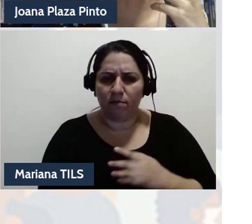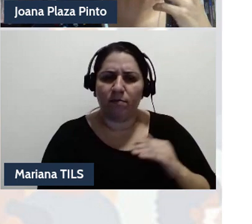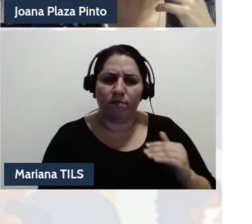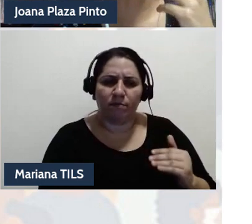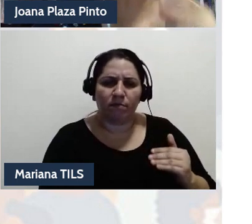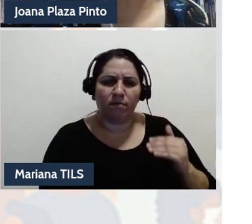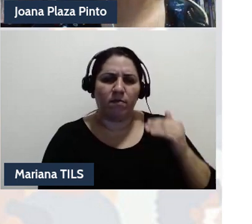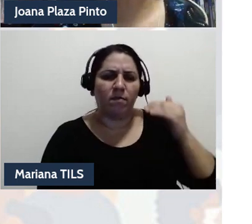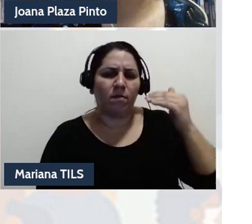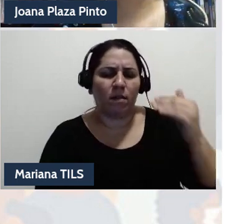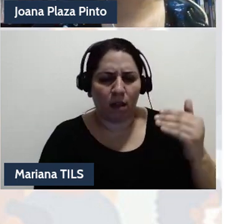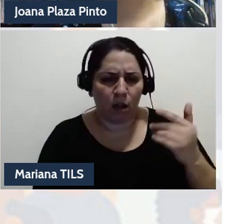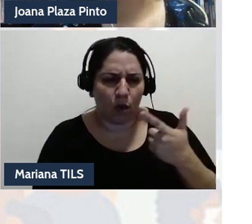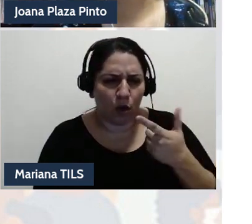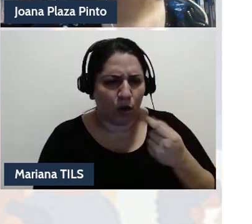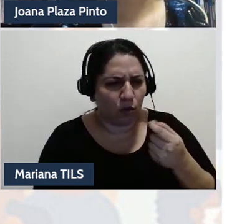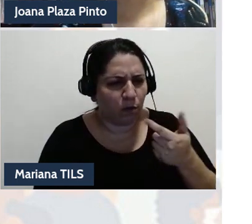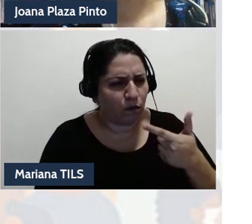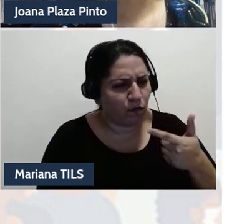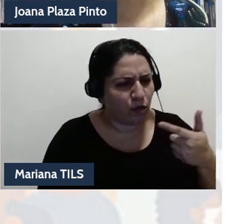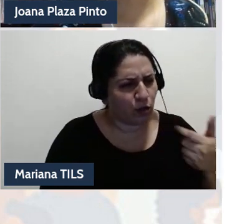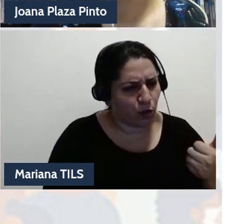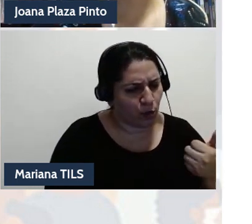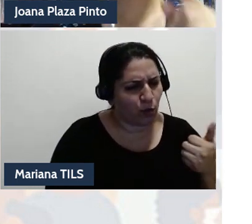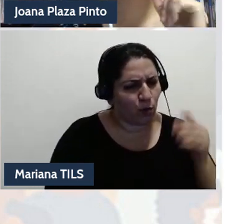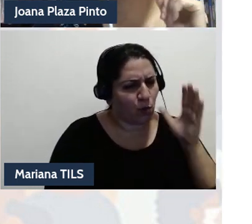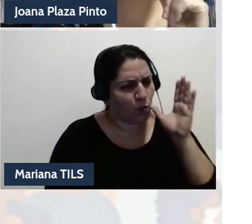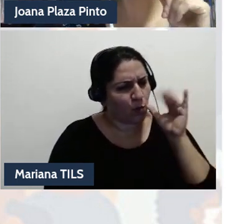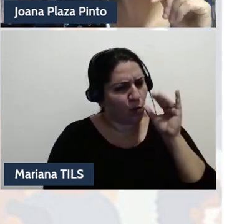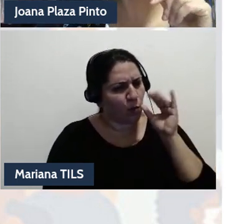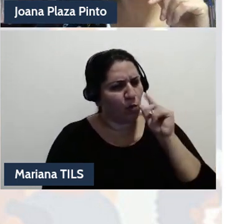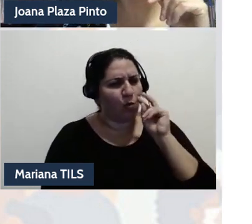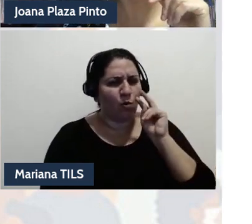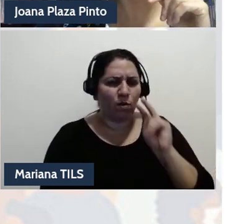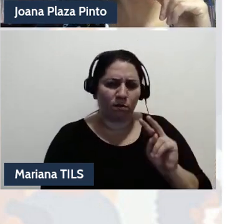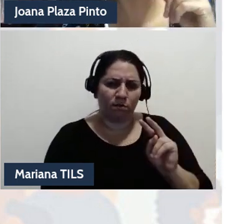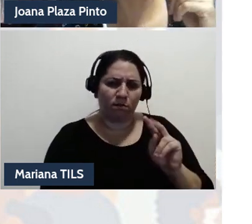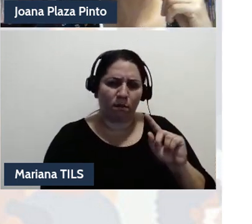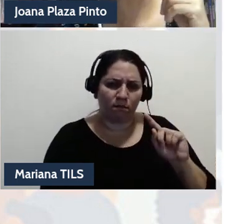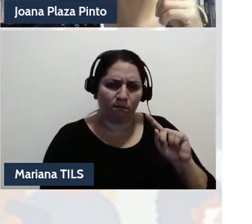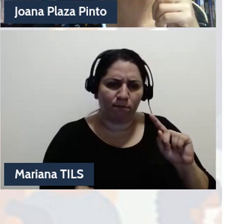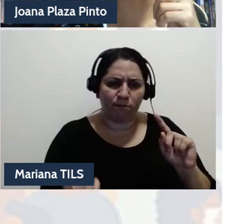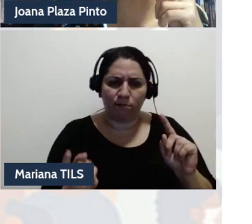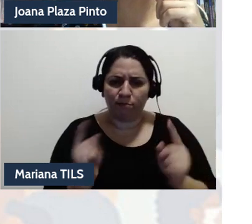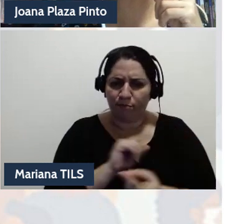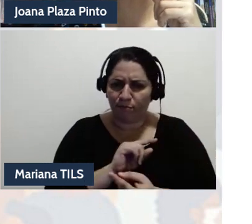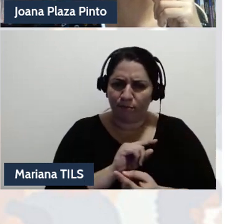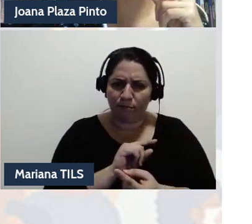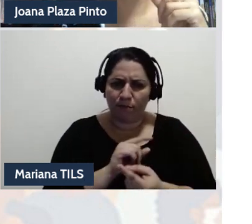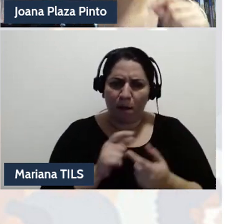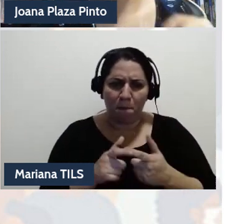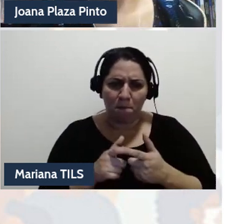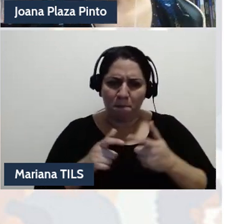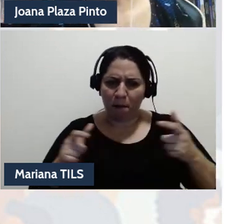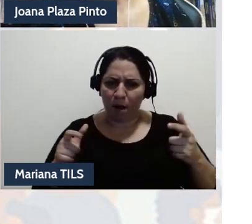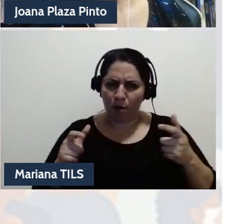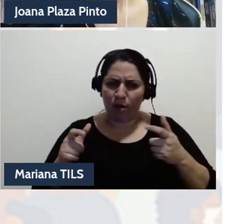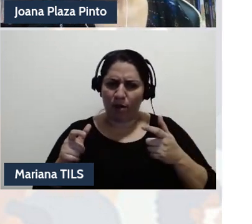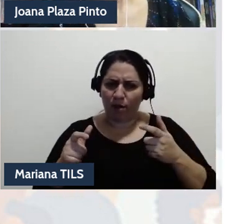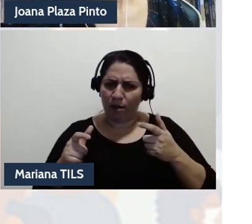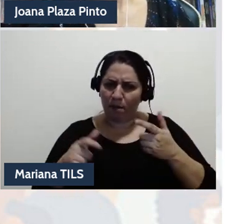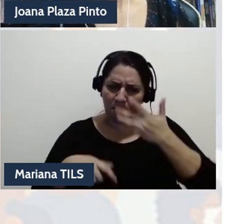que é curioso é o fato de que aqui a proporção se inverteu. Tem mais, durante